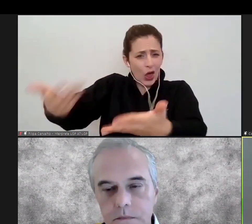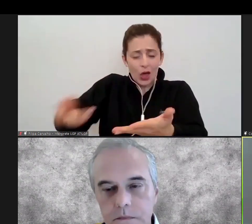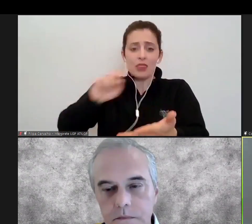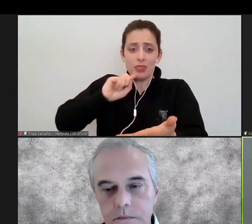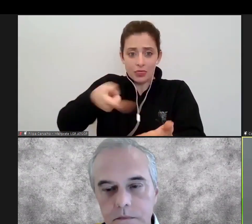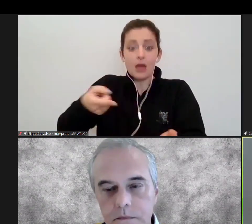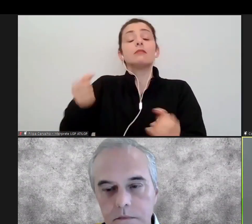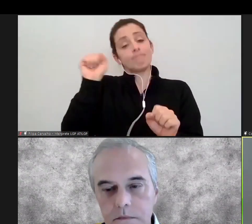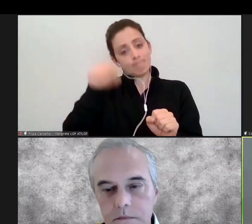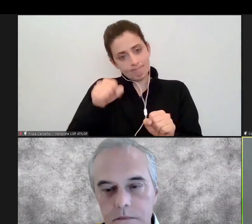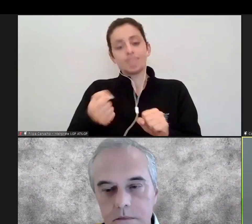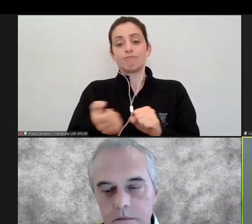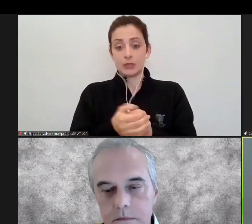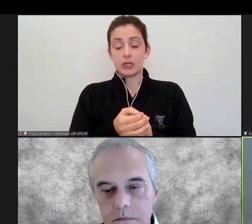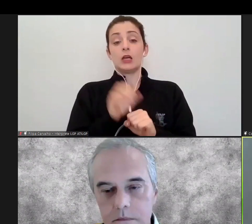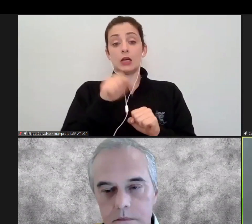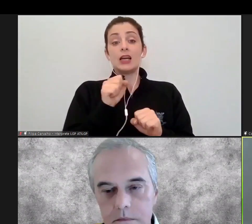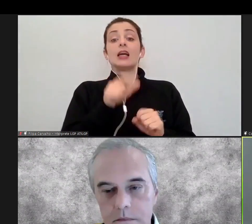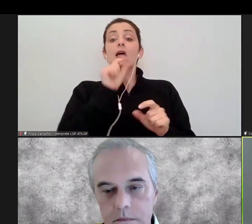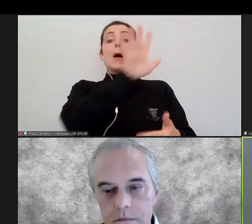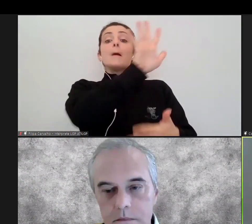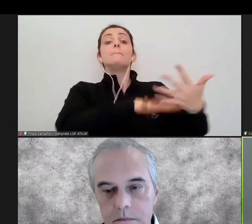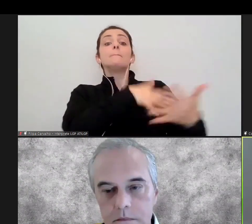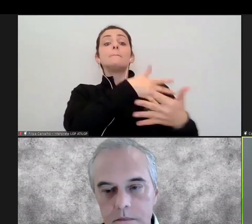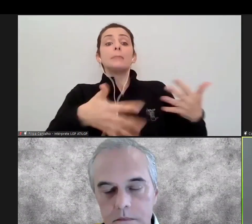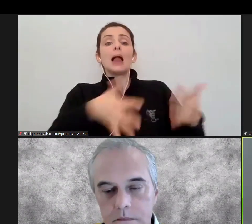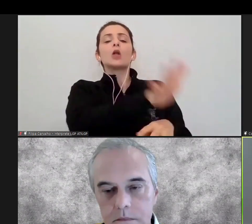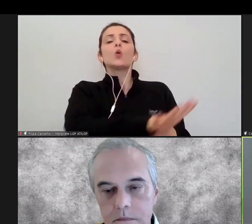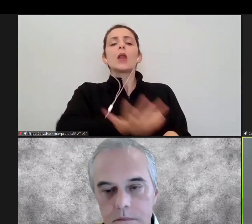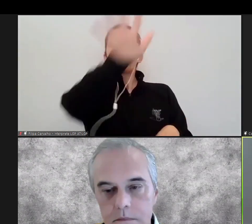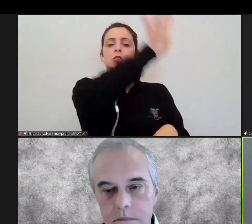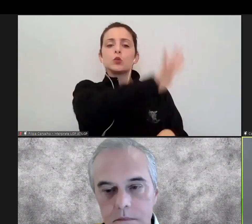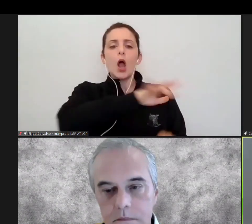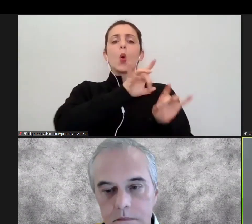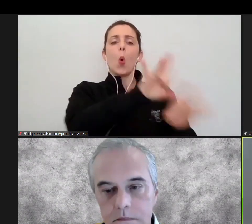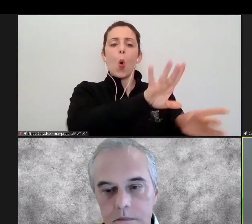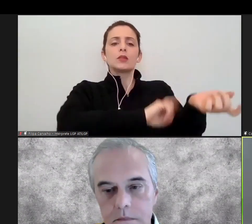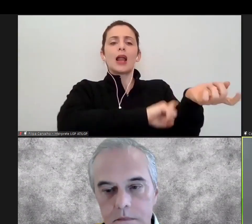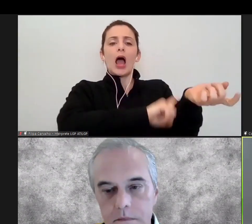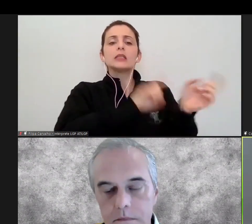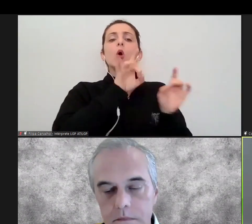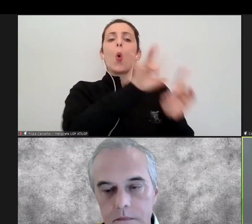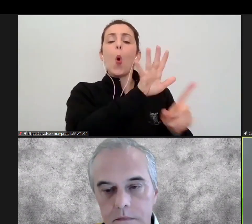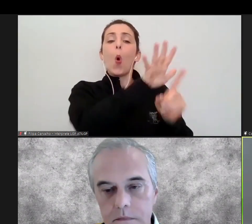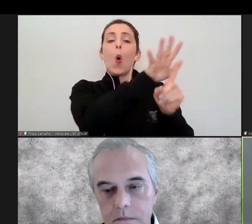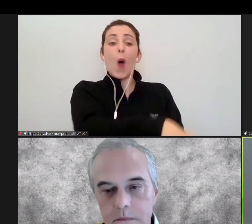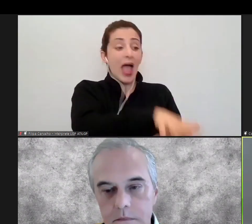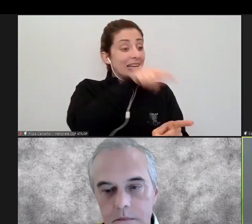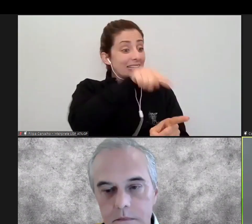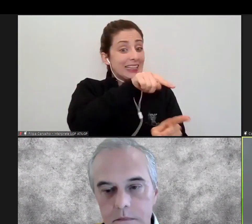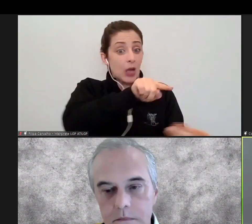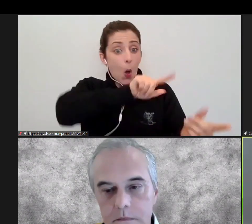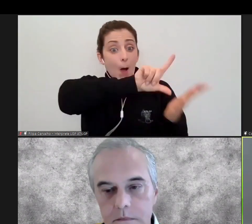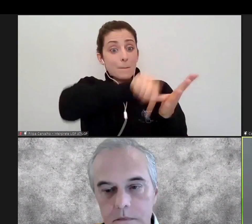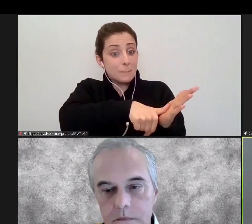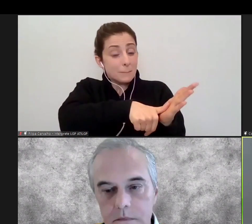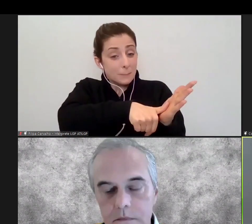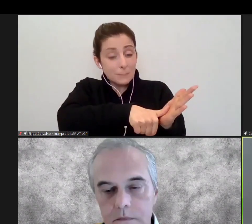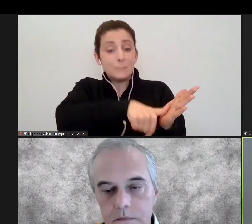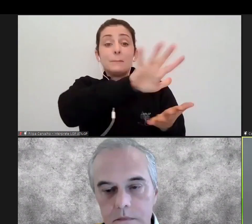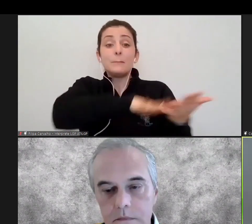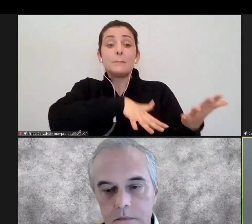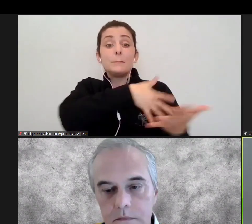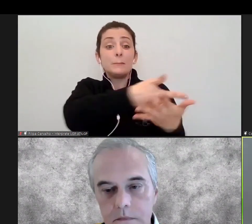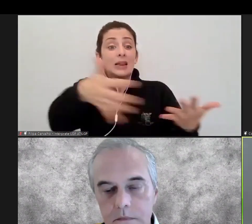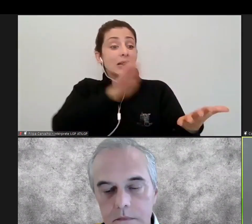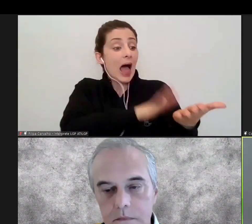estive a ler também assim o Plano Nacional contra o Racismo e a Discriminação e isso é algo que está integrado no plano, no entanto, e tendo em